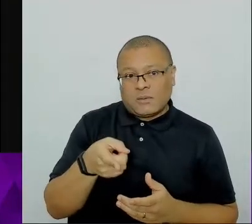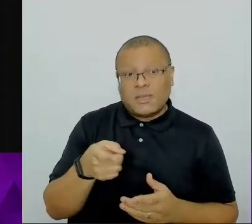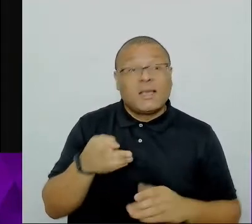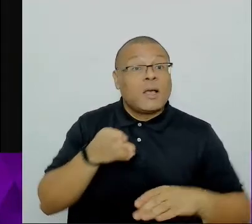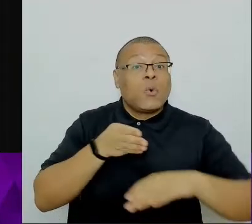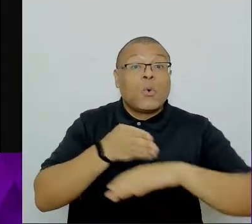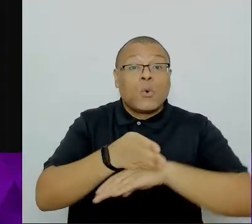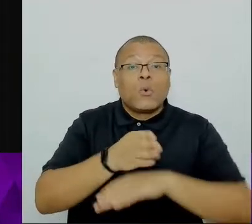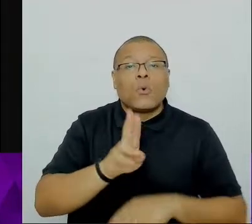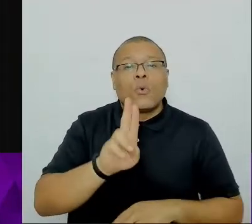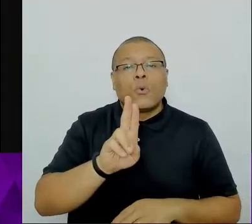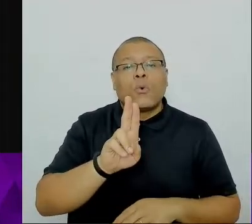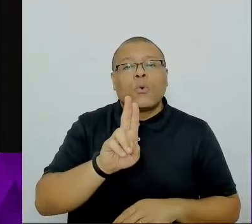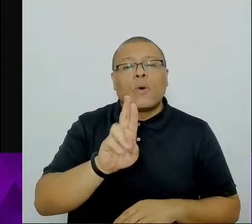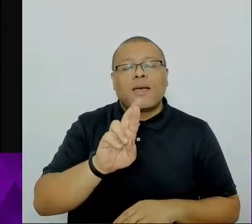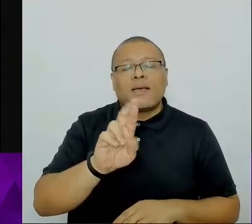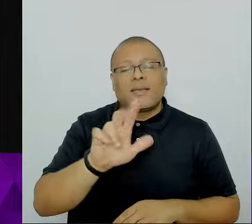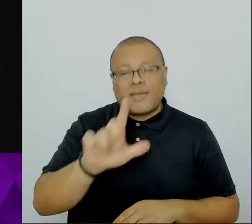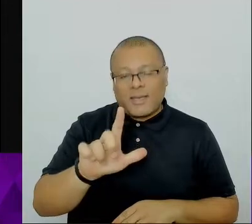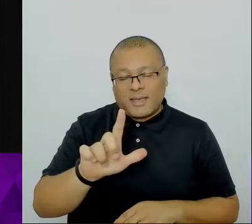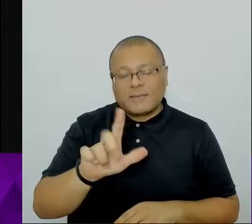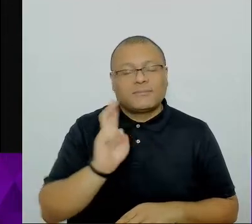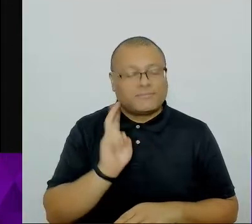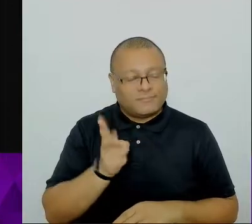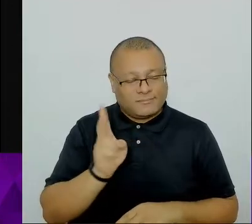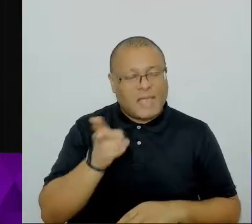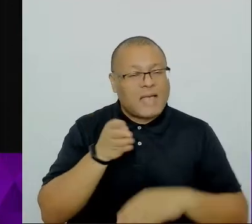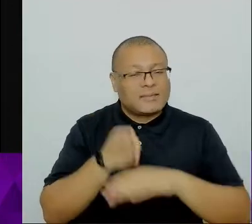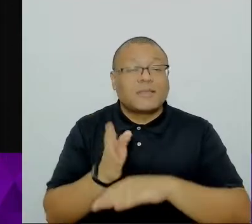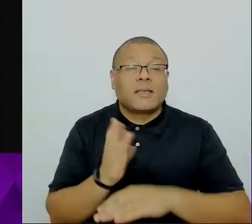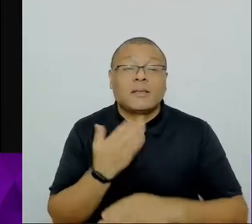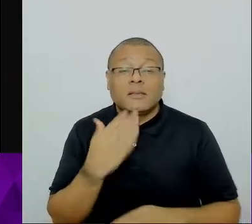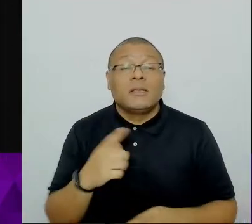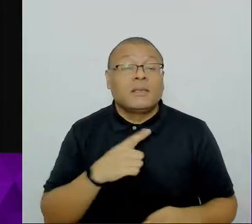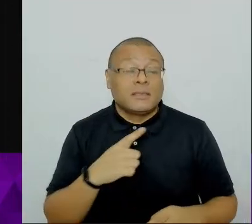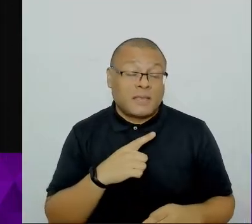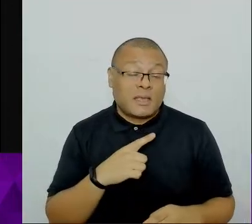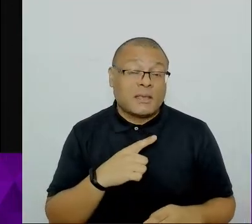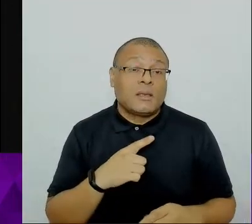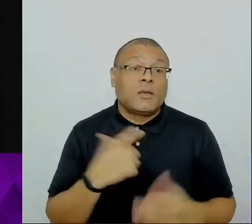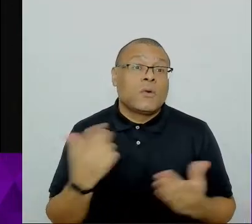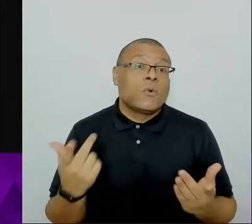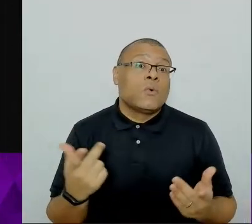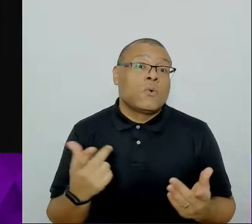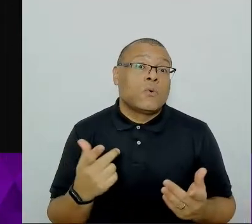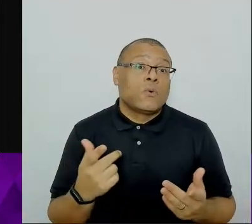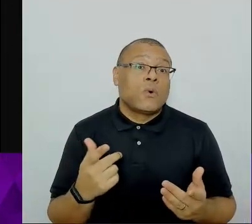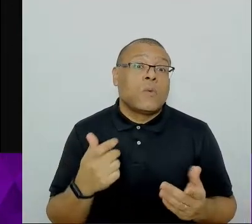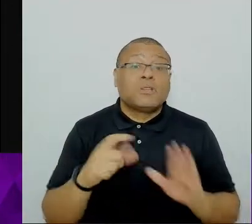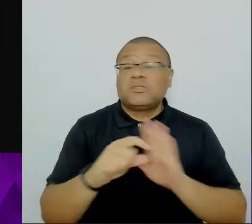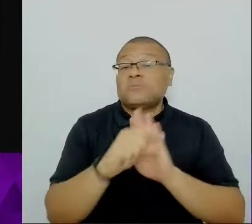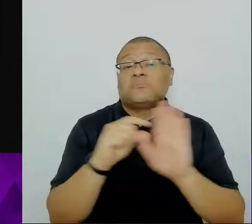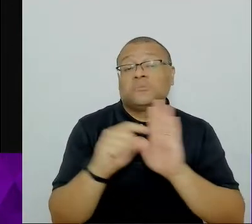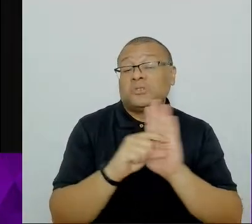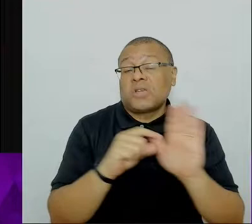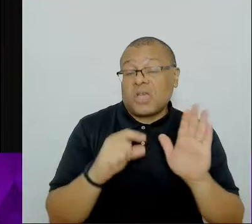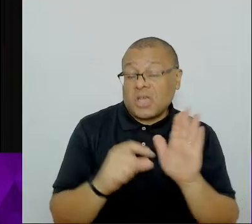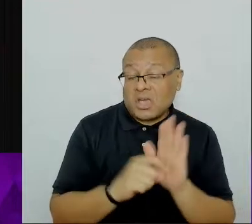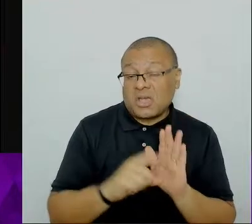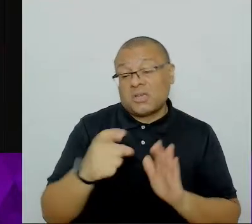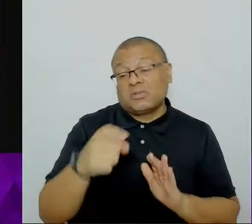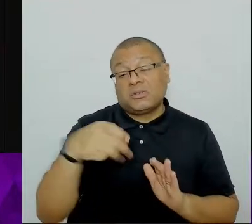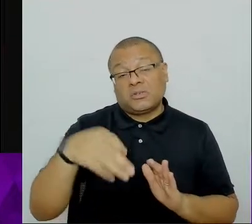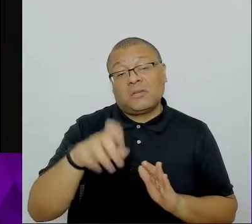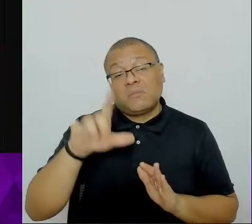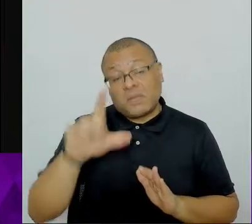de URLs, como a gente sabe, né? Eles podem conter um tipo, ou seja, um recurso pode ser um JSON, um recurso pode ser um XML, ele pode